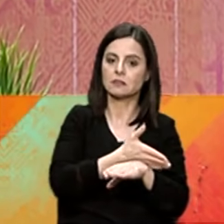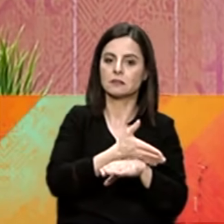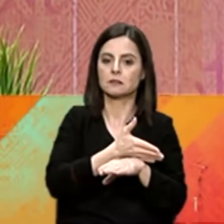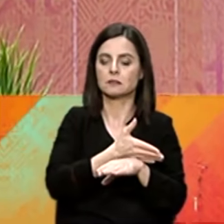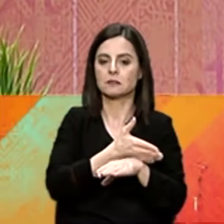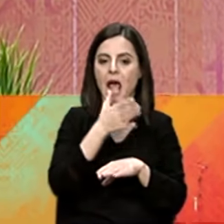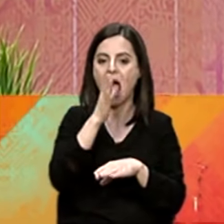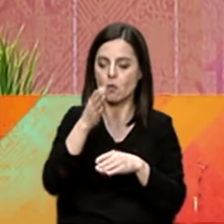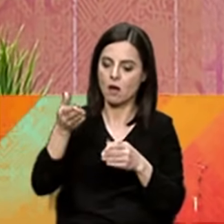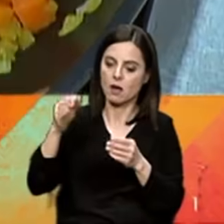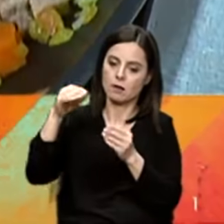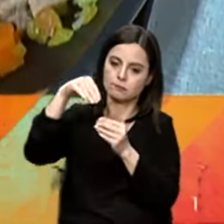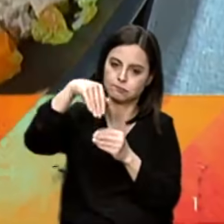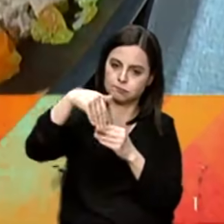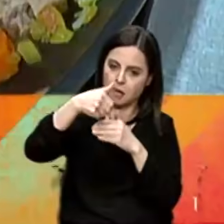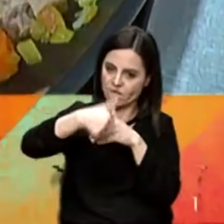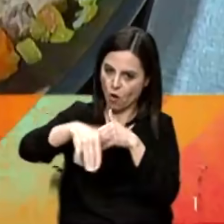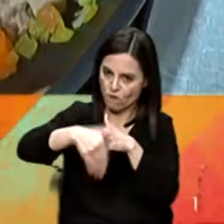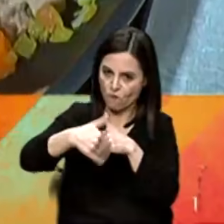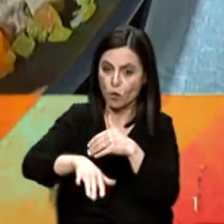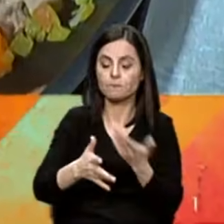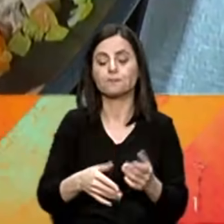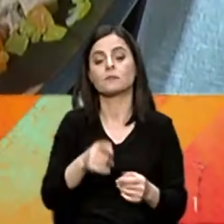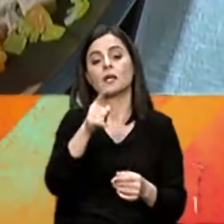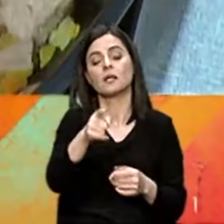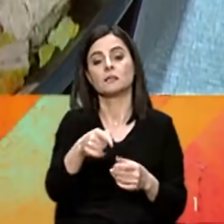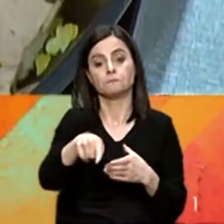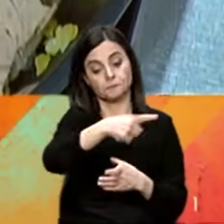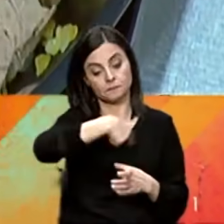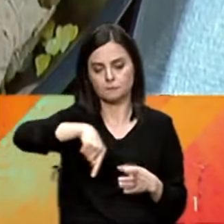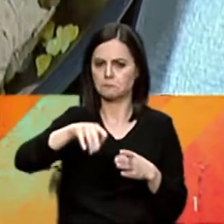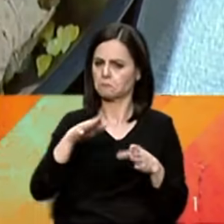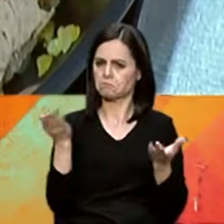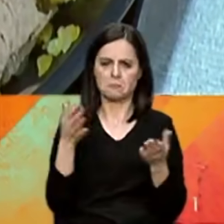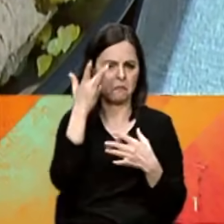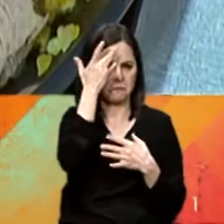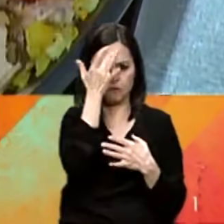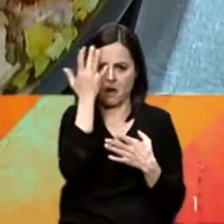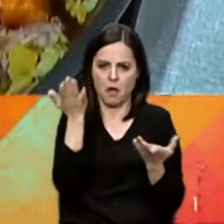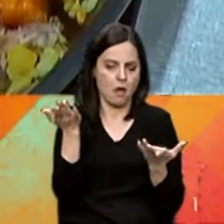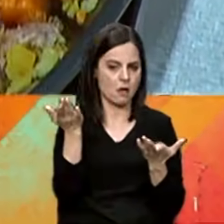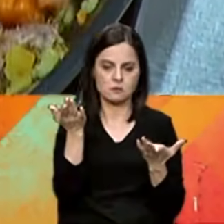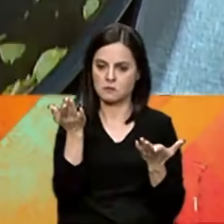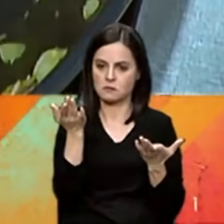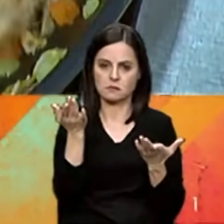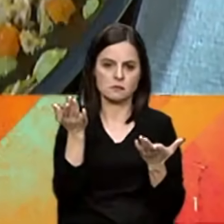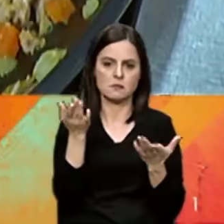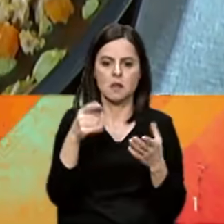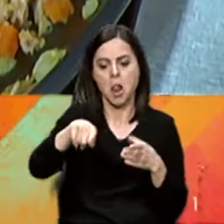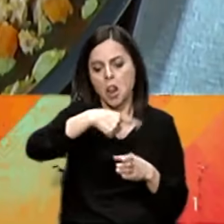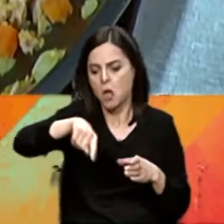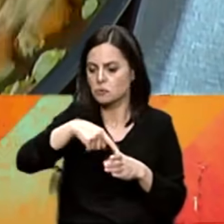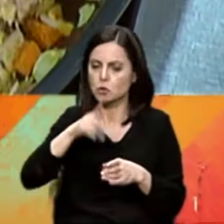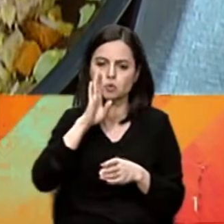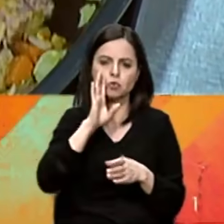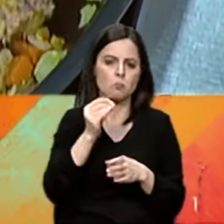já tão bem. Que maravilha. Olha, isto é um prato muito prático para fazermos. Não sujamos muito a louça, o que é